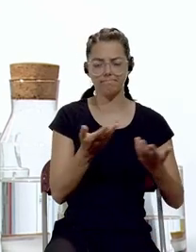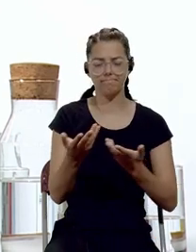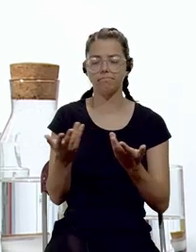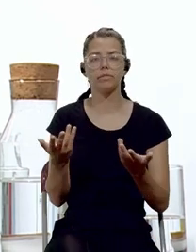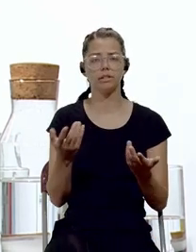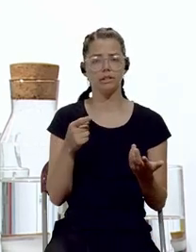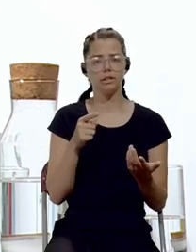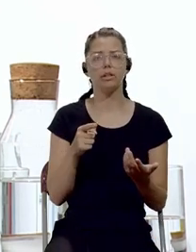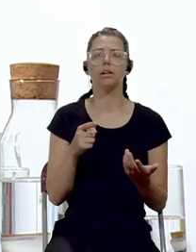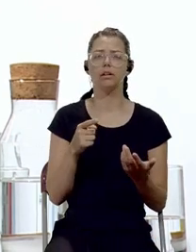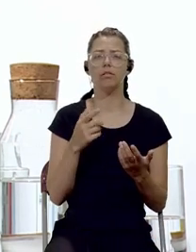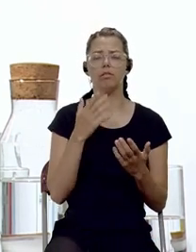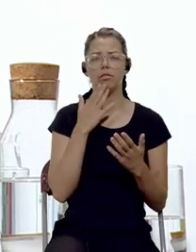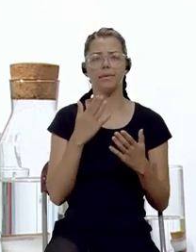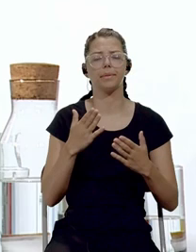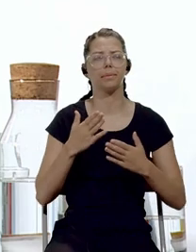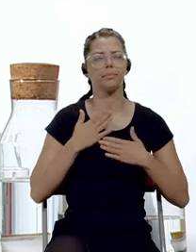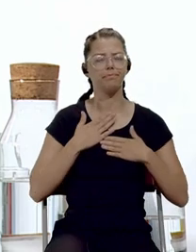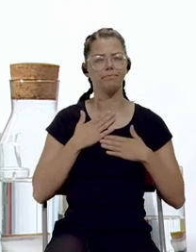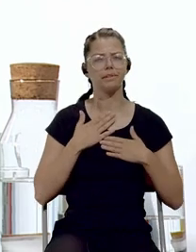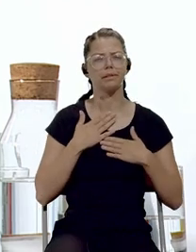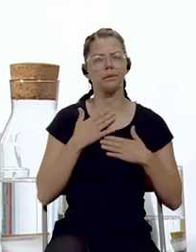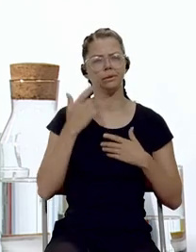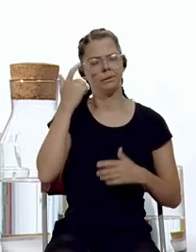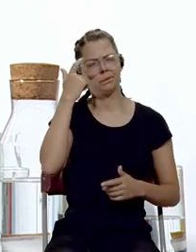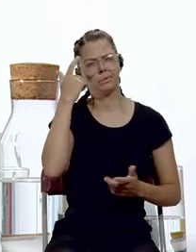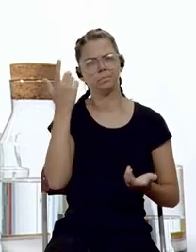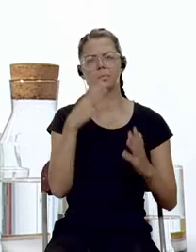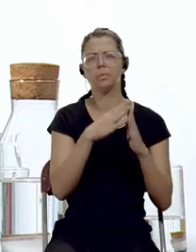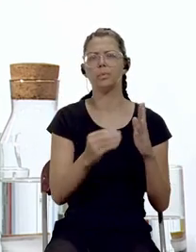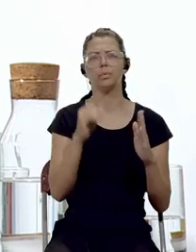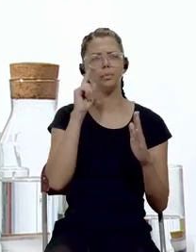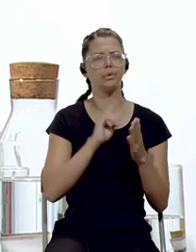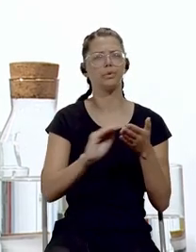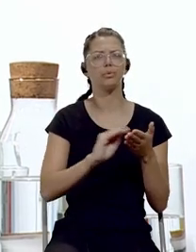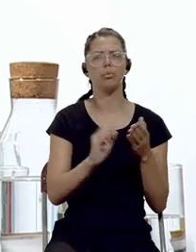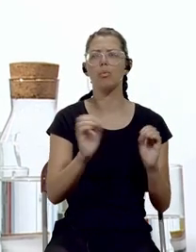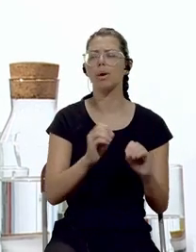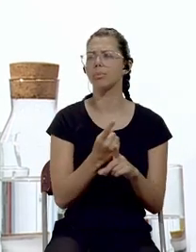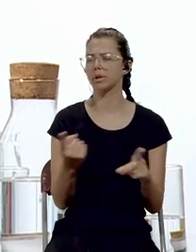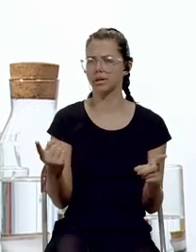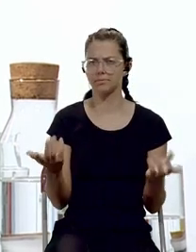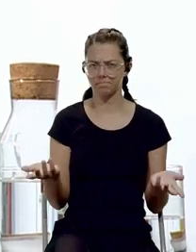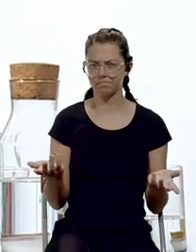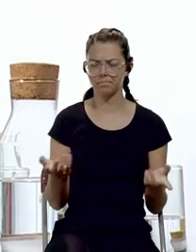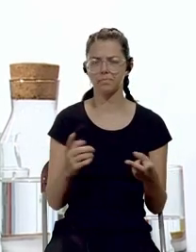levou um bocadinho a tentar questionar porque é que nós não tínhamos esses modelos de mulheres escritoras, porque é que